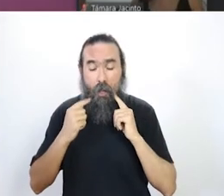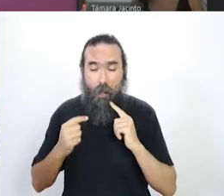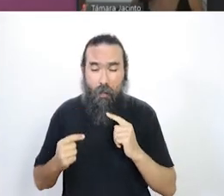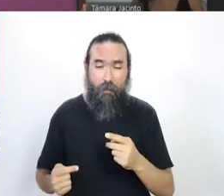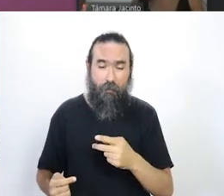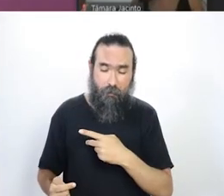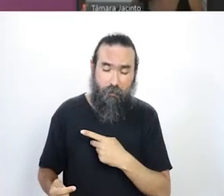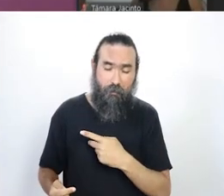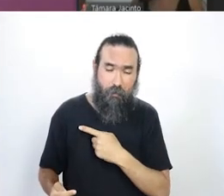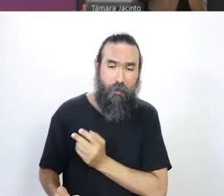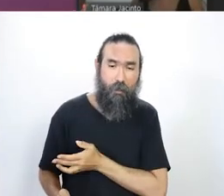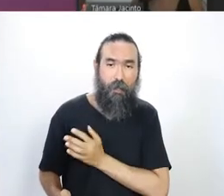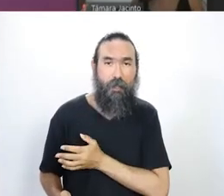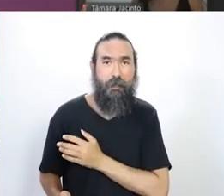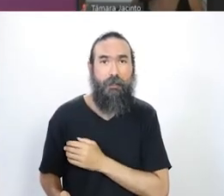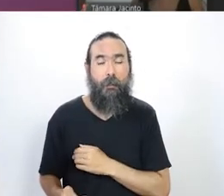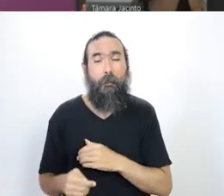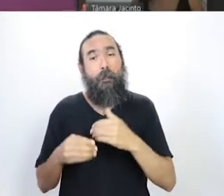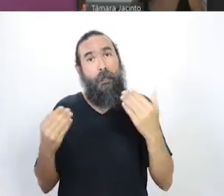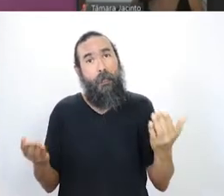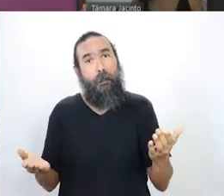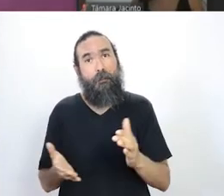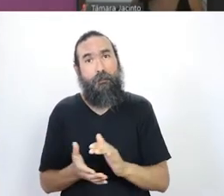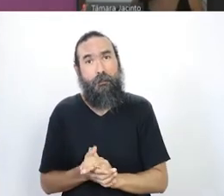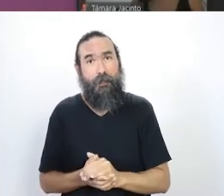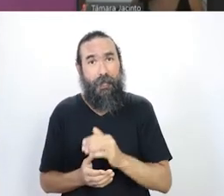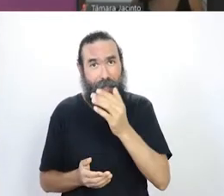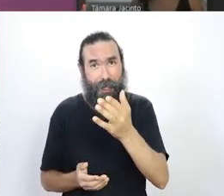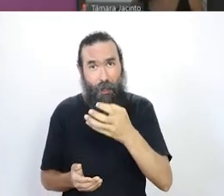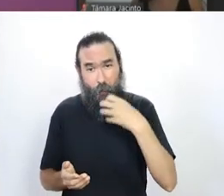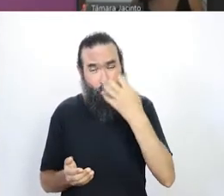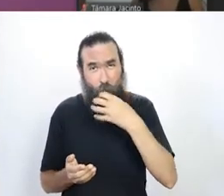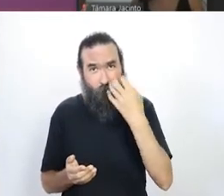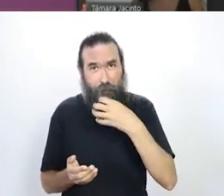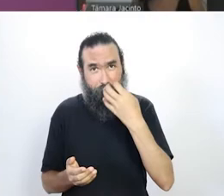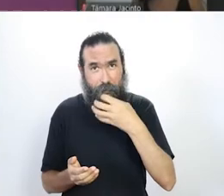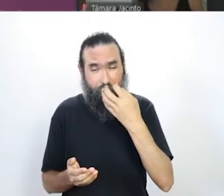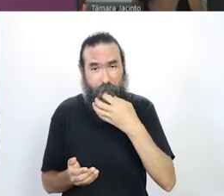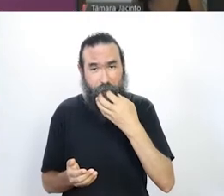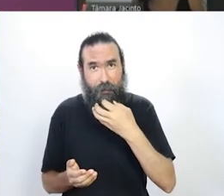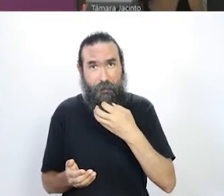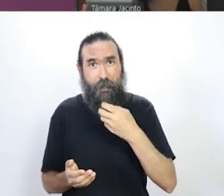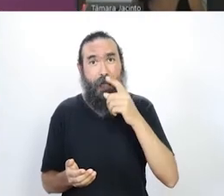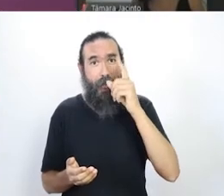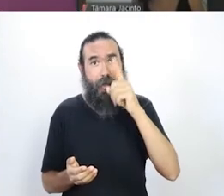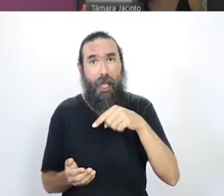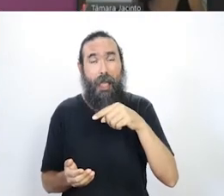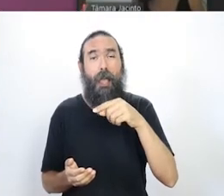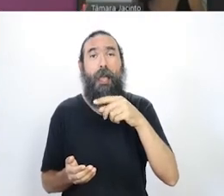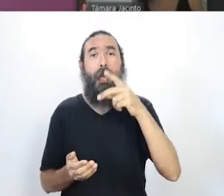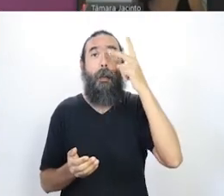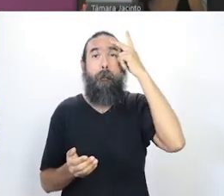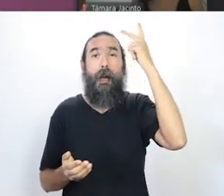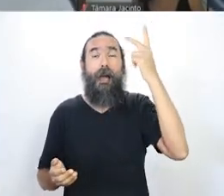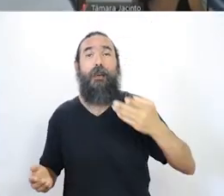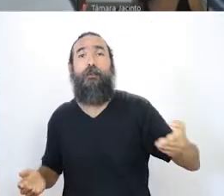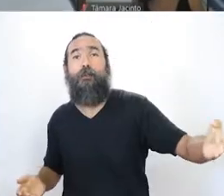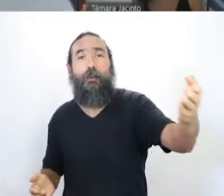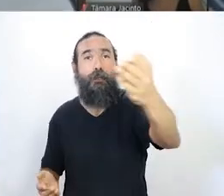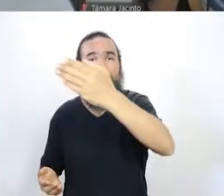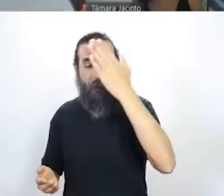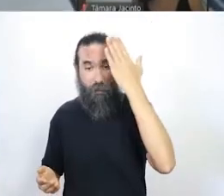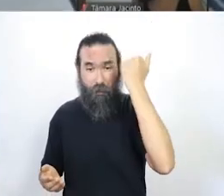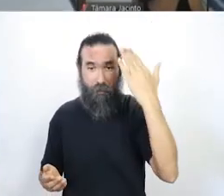Então, essa letra ela é uma puxa para os mestres. Cada um fazer o resto. Roda de